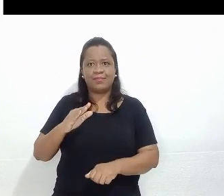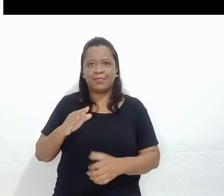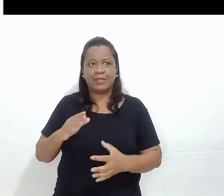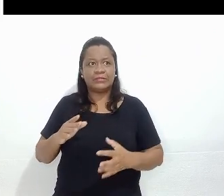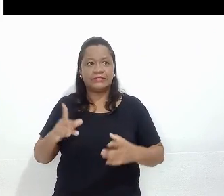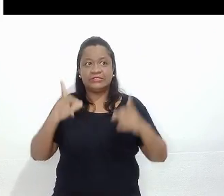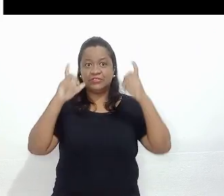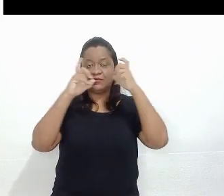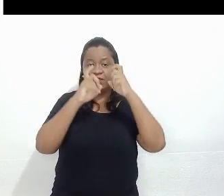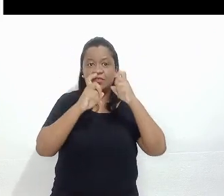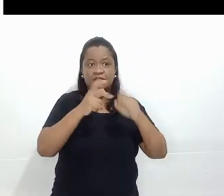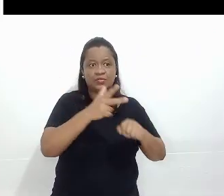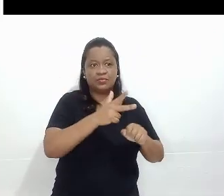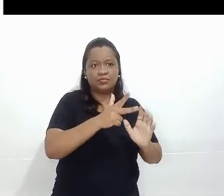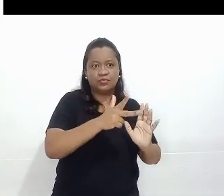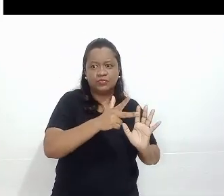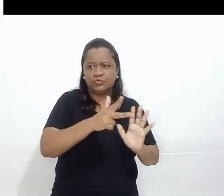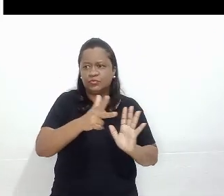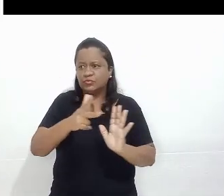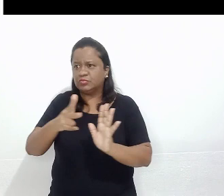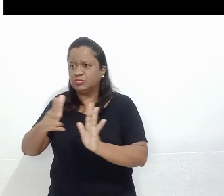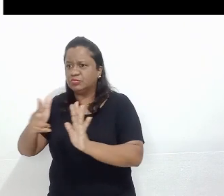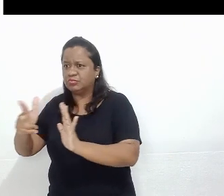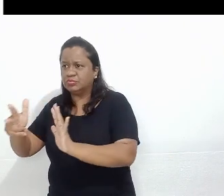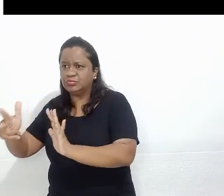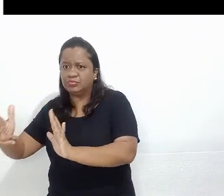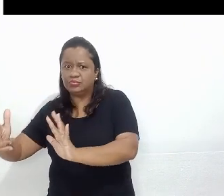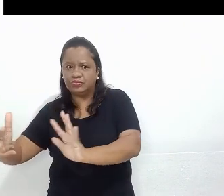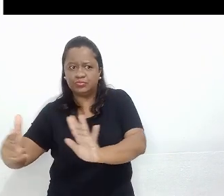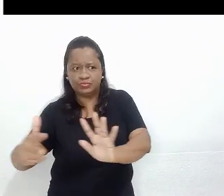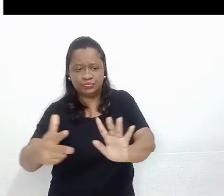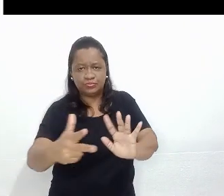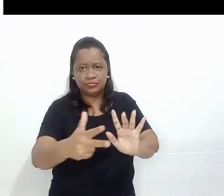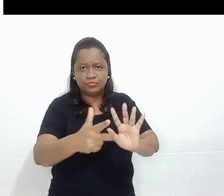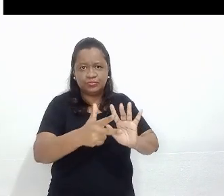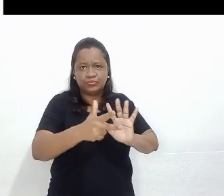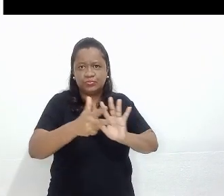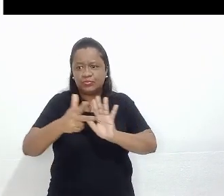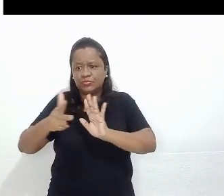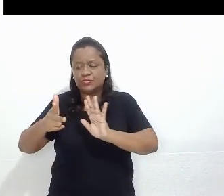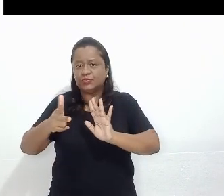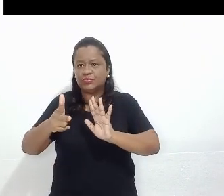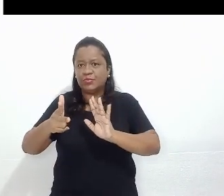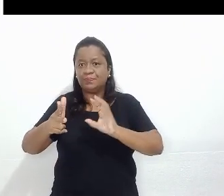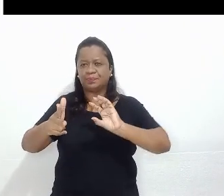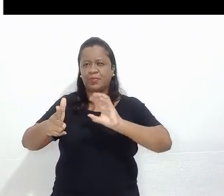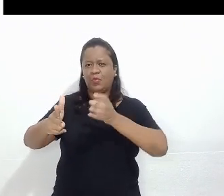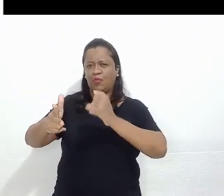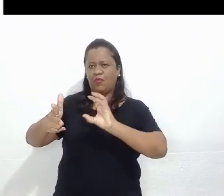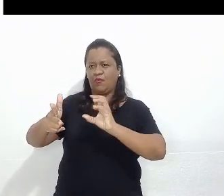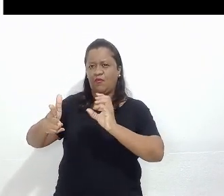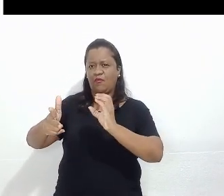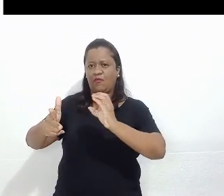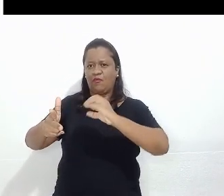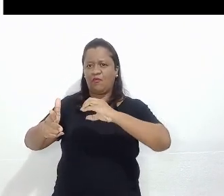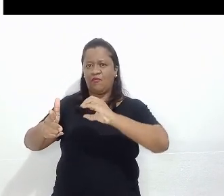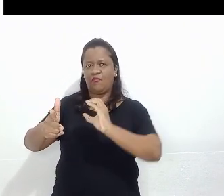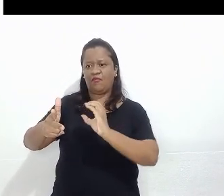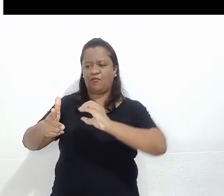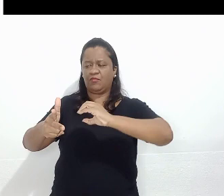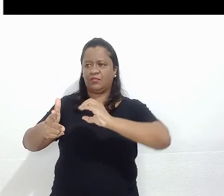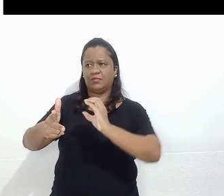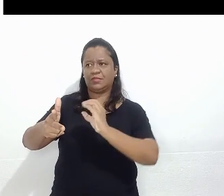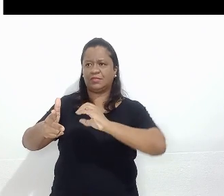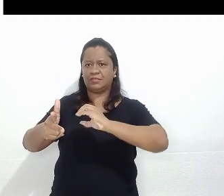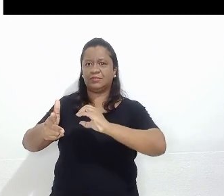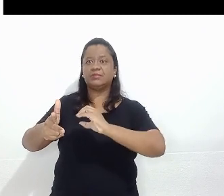movimentação de câmera mesmo, onde todo mundo se desloca junto, né? A foquista pode, né? O foquista, né? Estou falando lá porque tinha